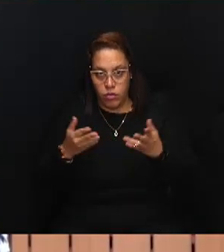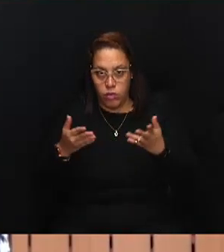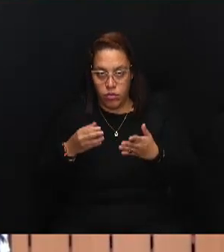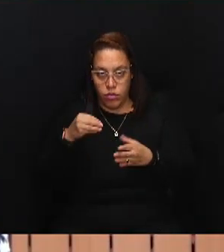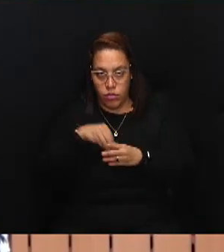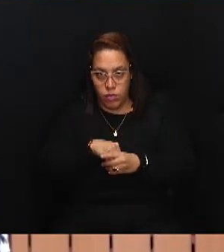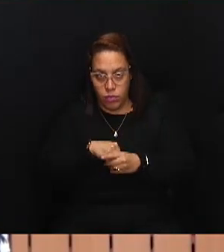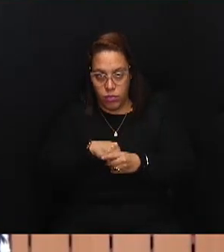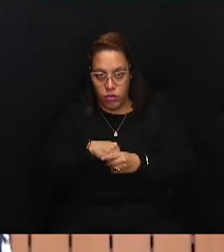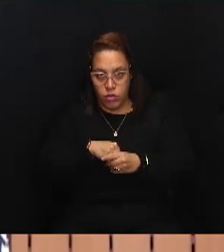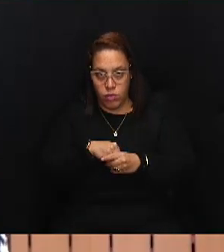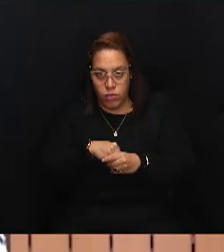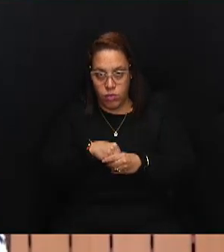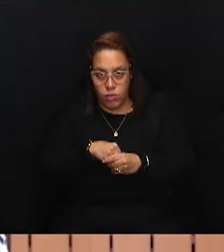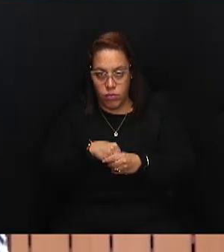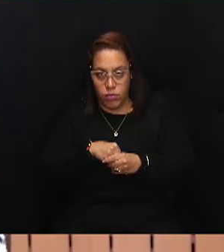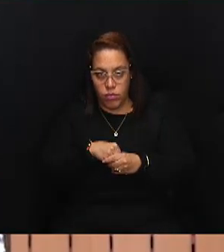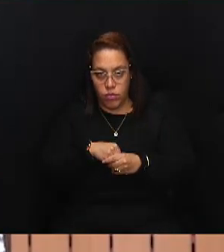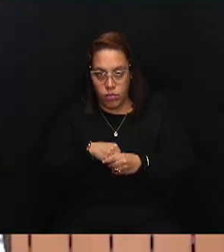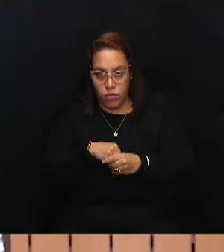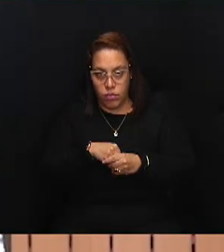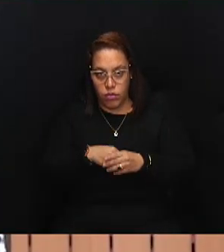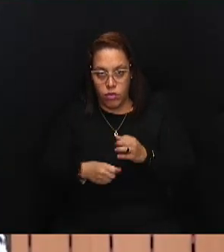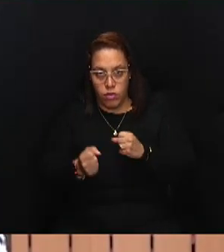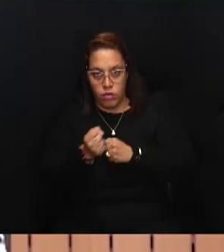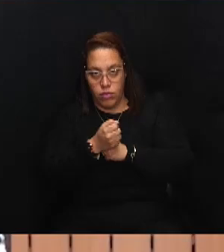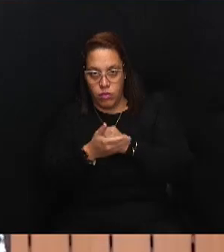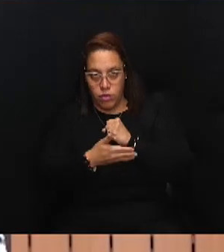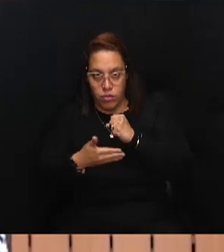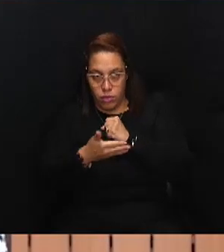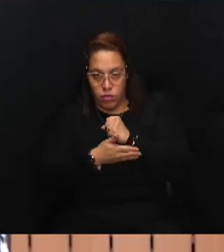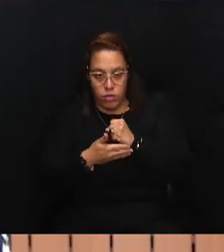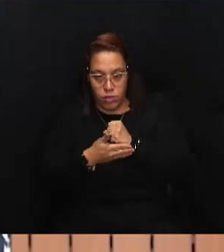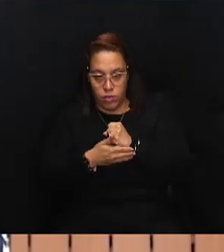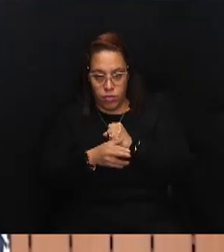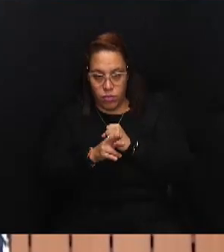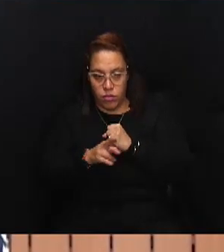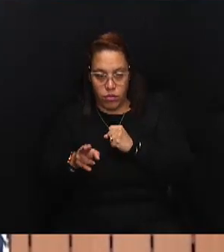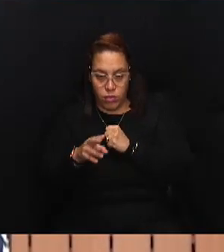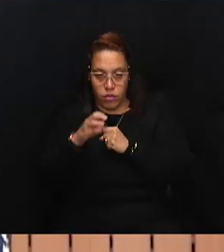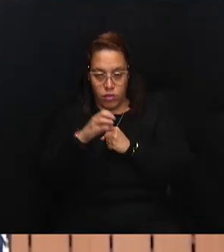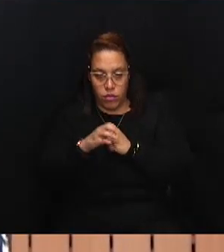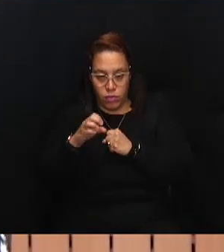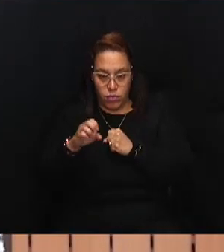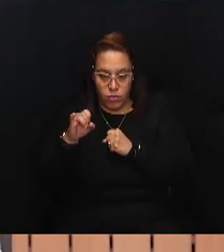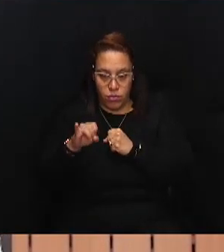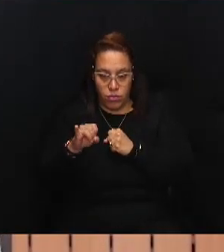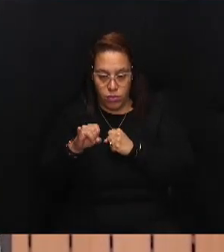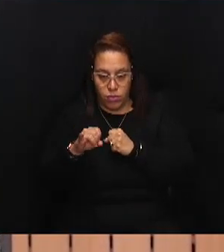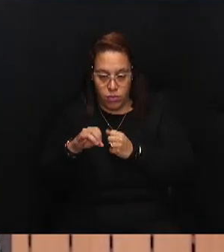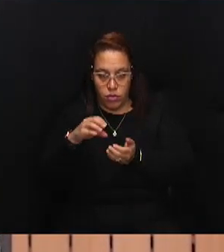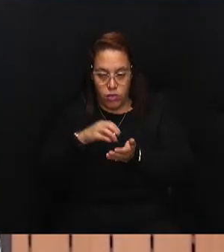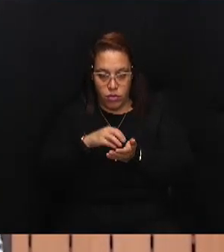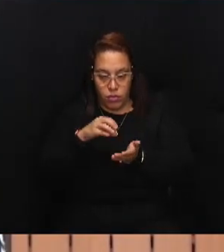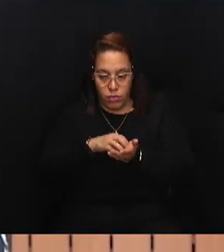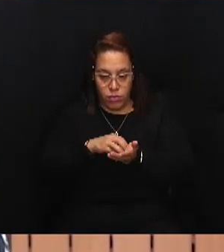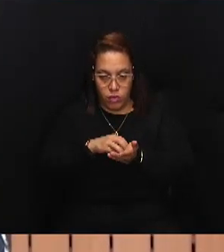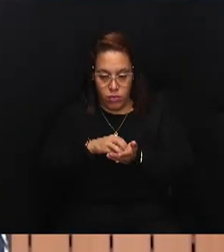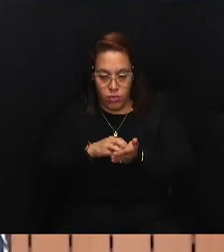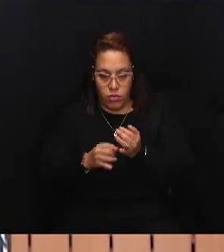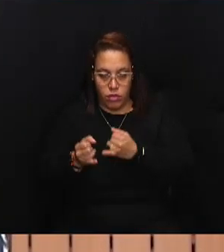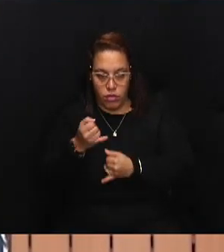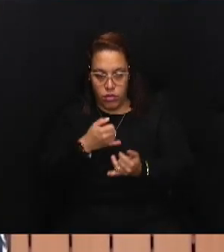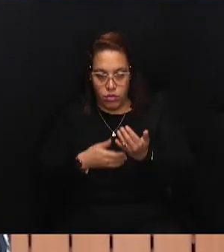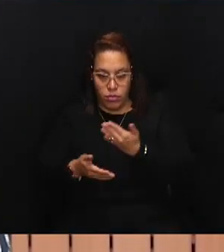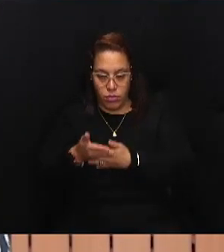dentro da proteção básicas, que a gente chama dos CCIs, né? Centro